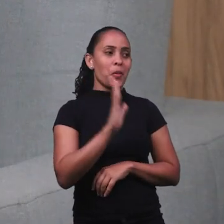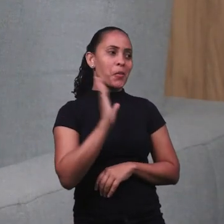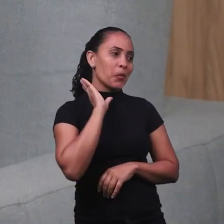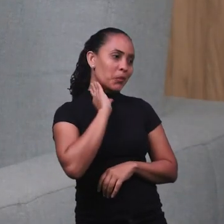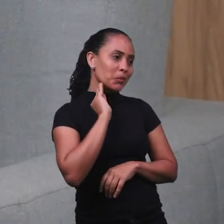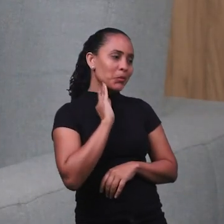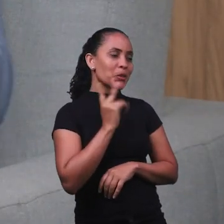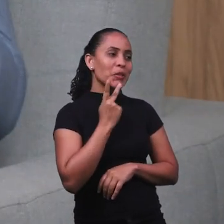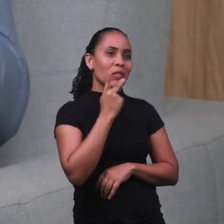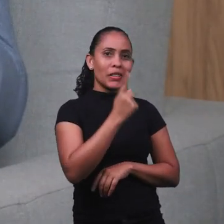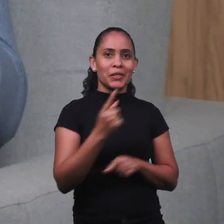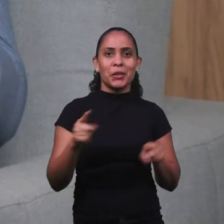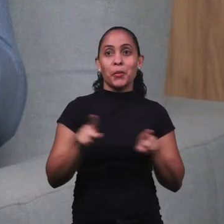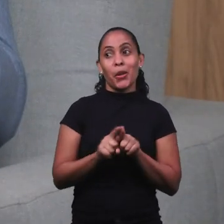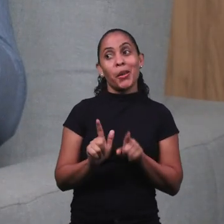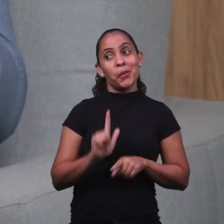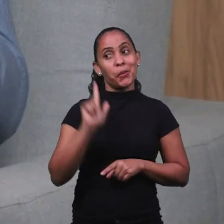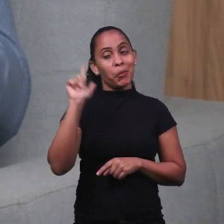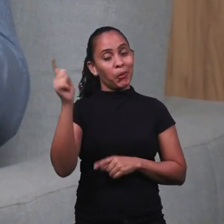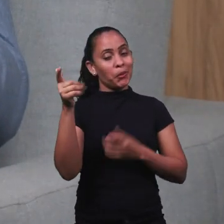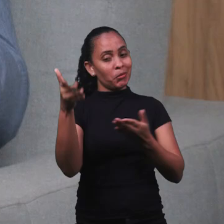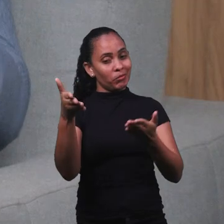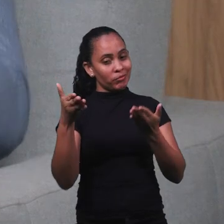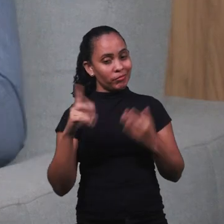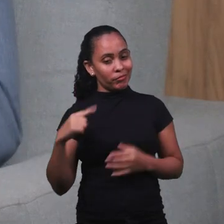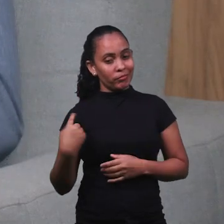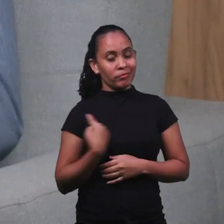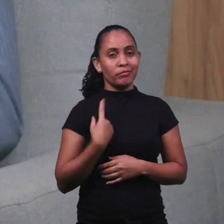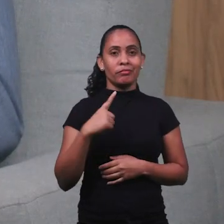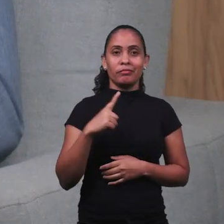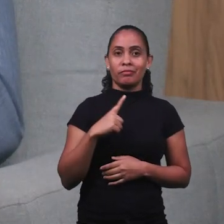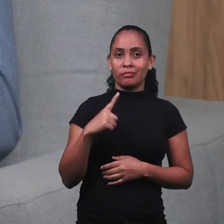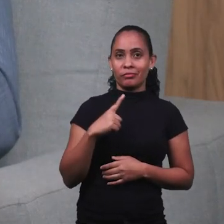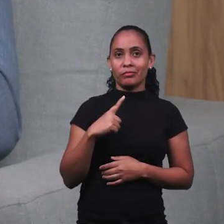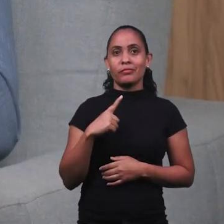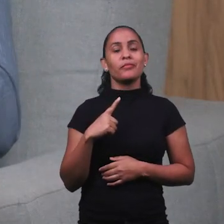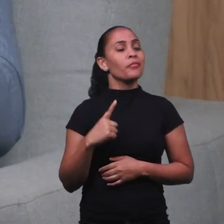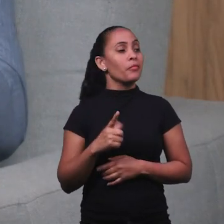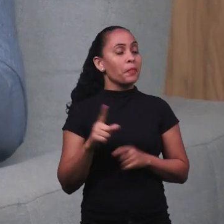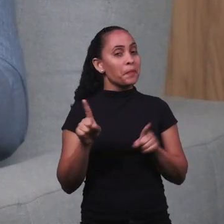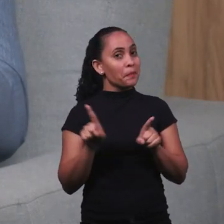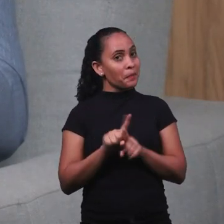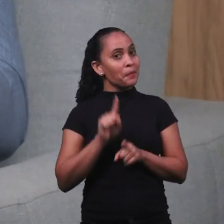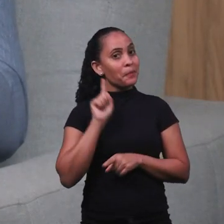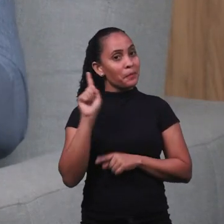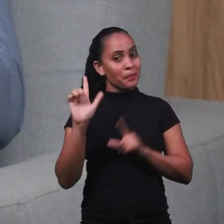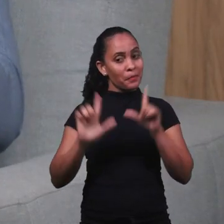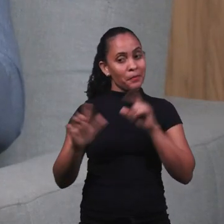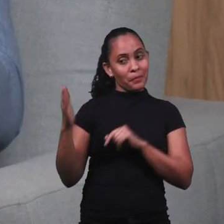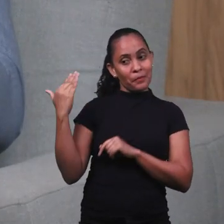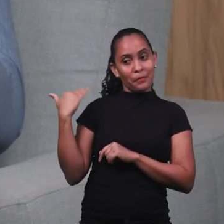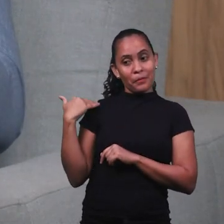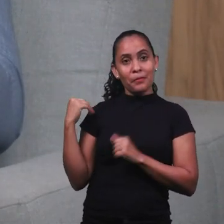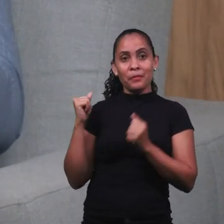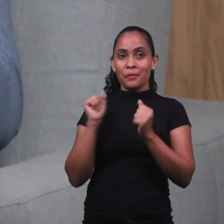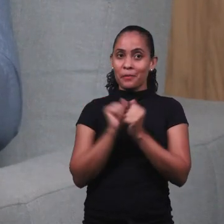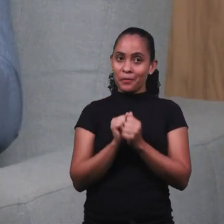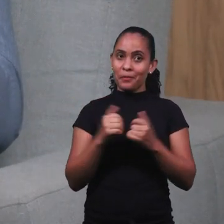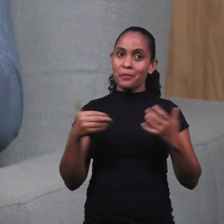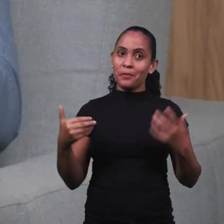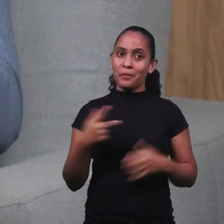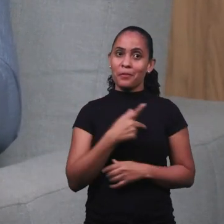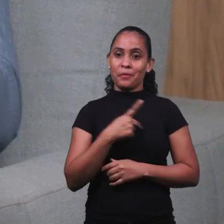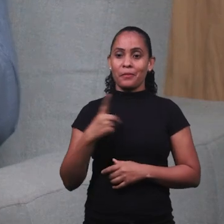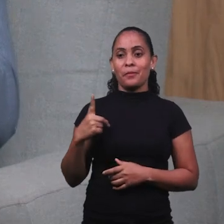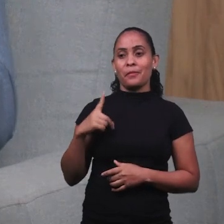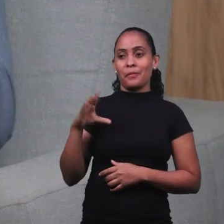aqui já citou o outro convidado que nós temos aqui, ele que participou da edição anterior também junto conosco,